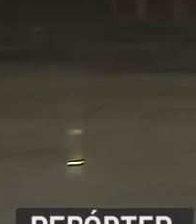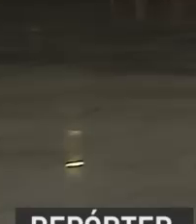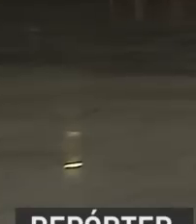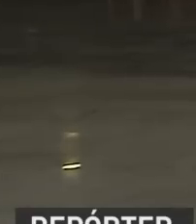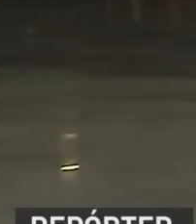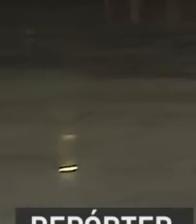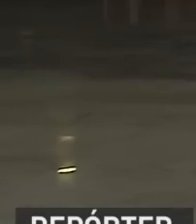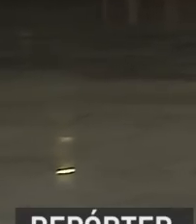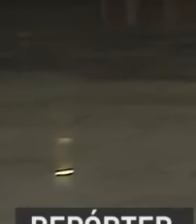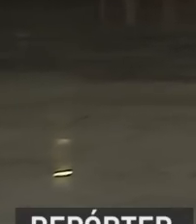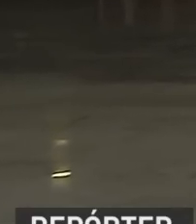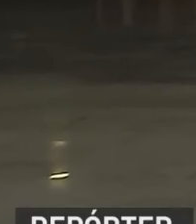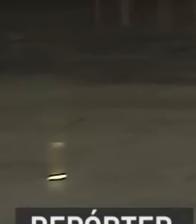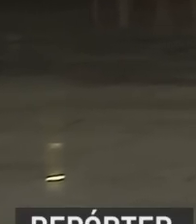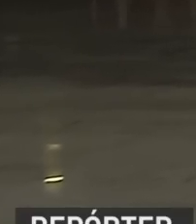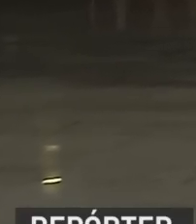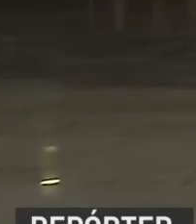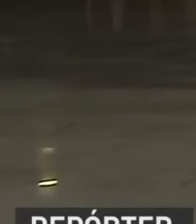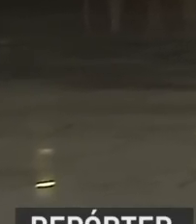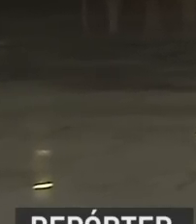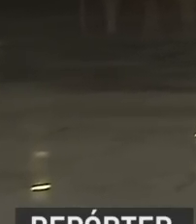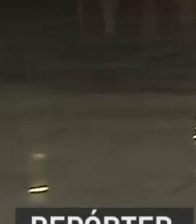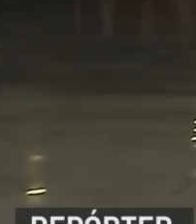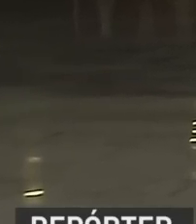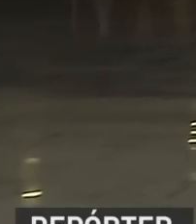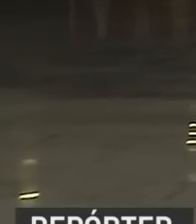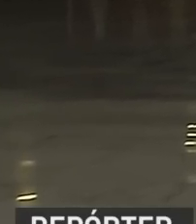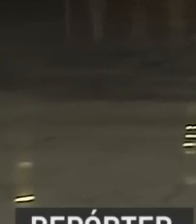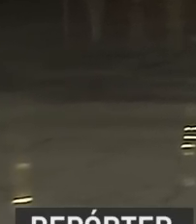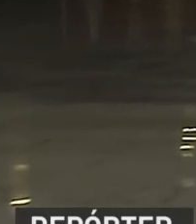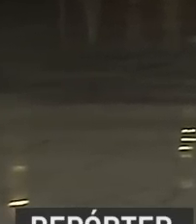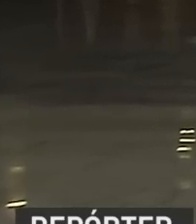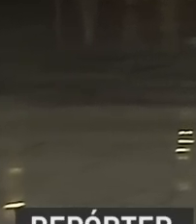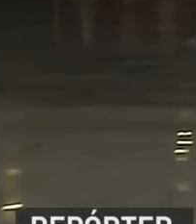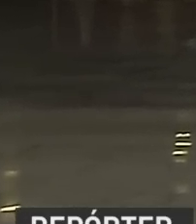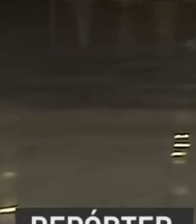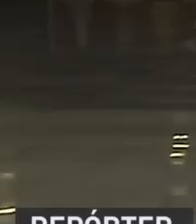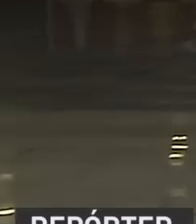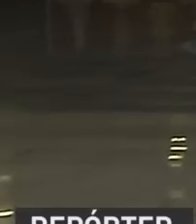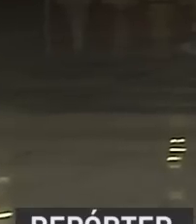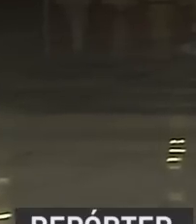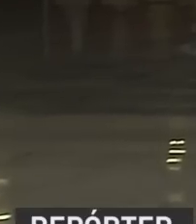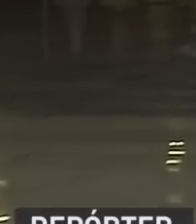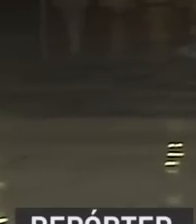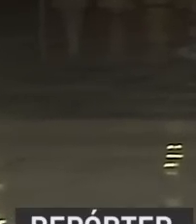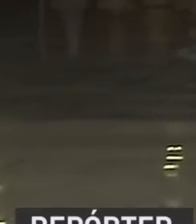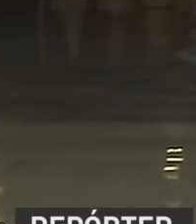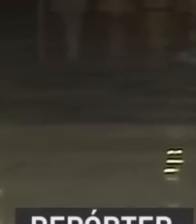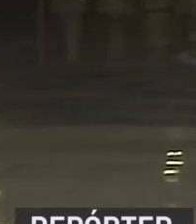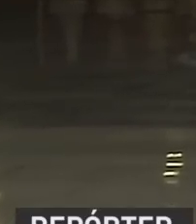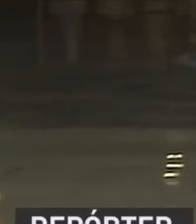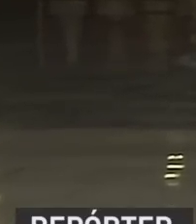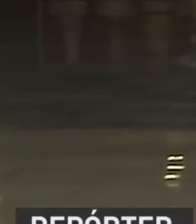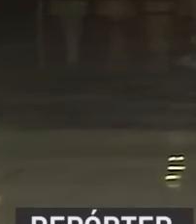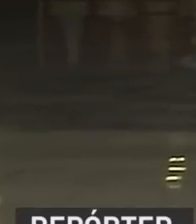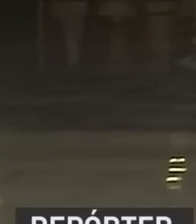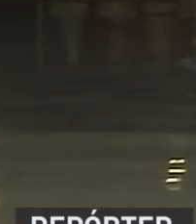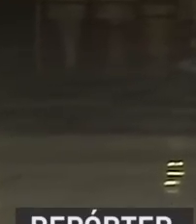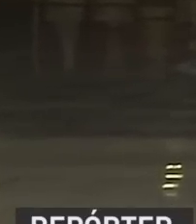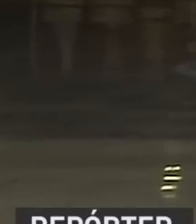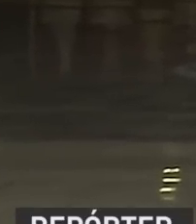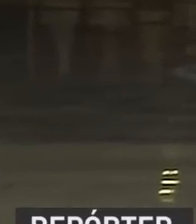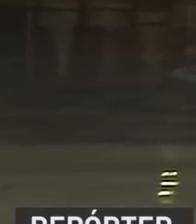início dessa tarde. O novo modelo tem um currículo flexível com disciplinas optativas e disciplinas obrigatórias. Na prática,